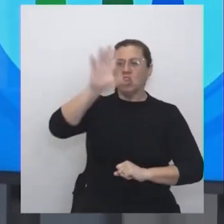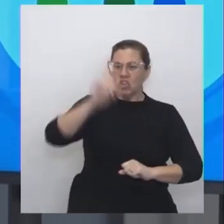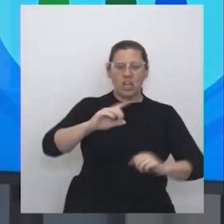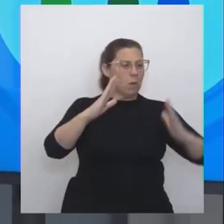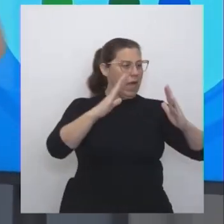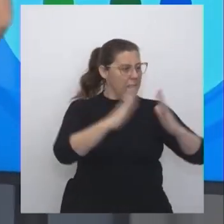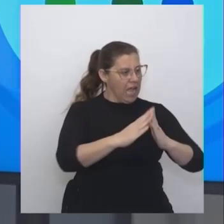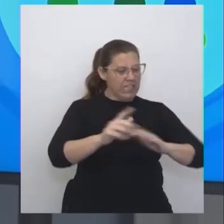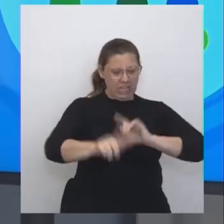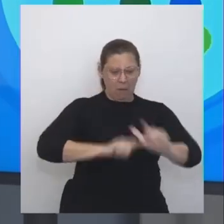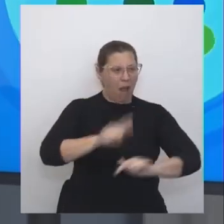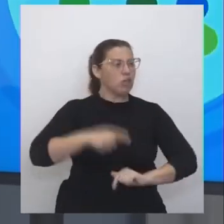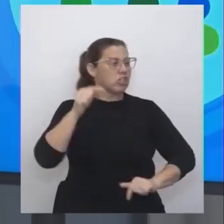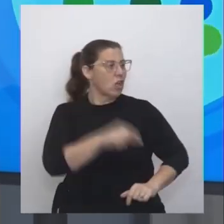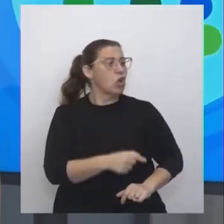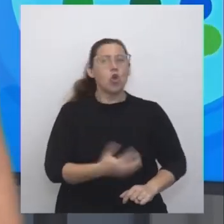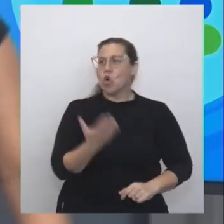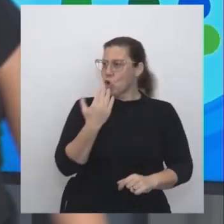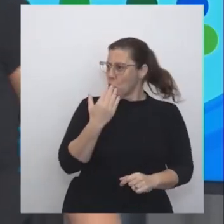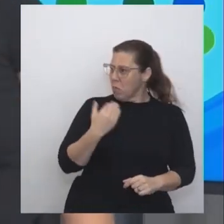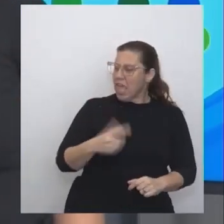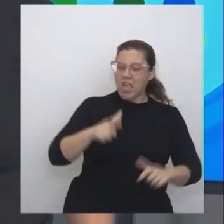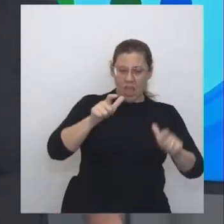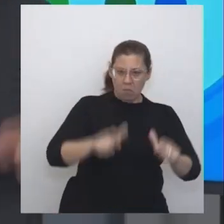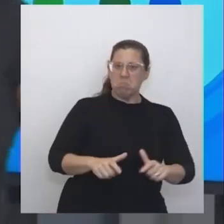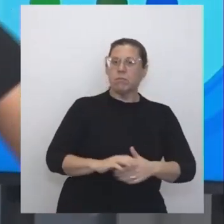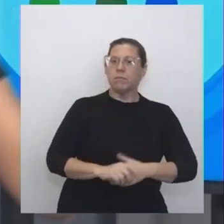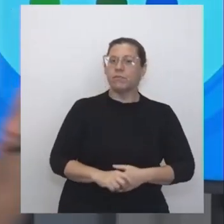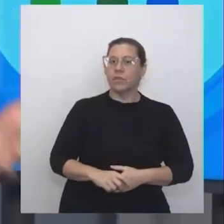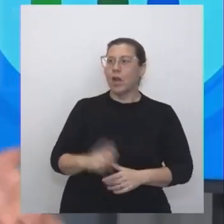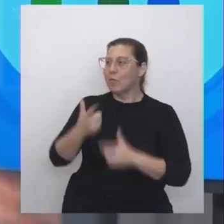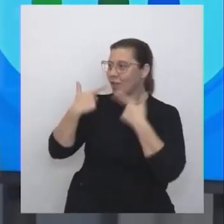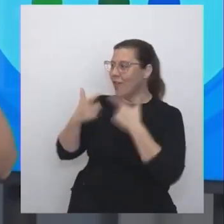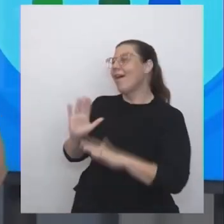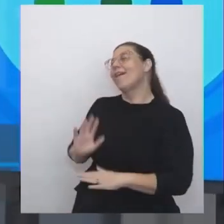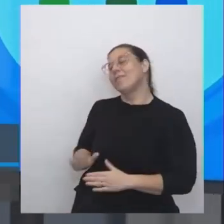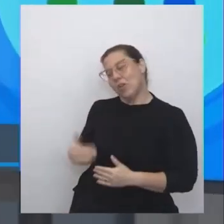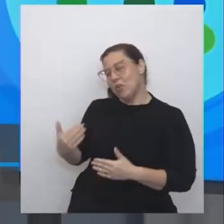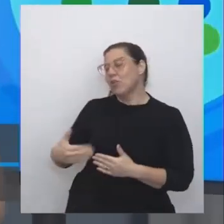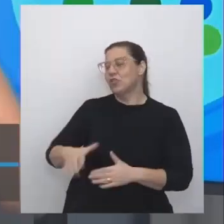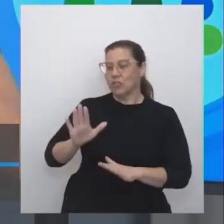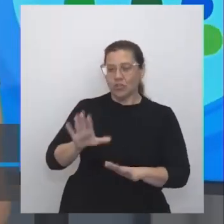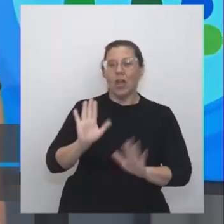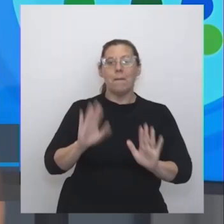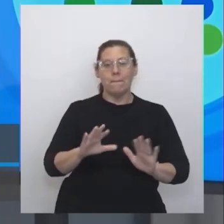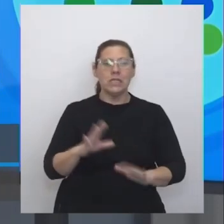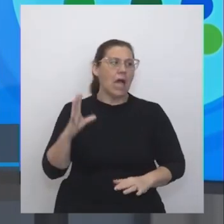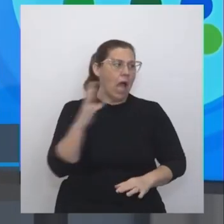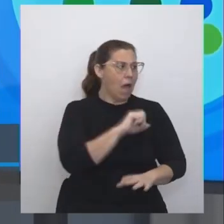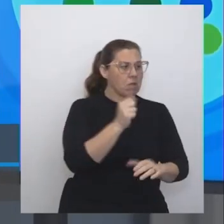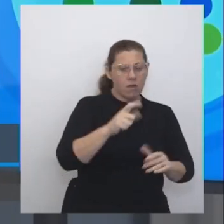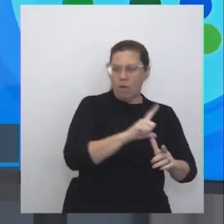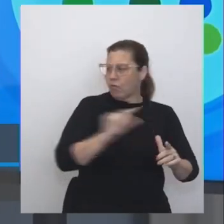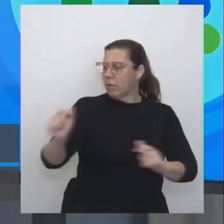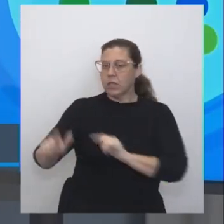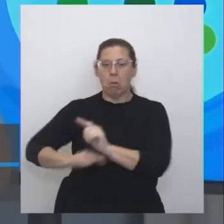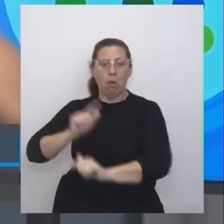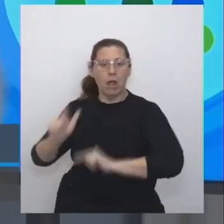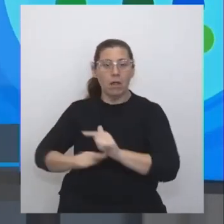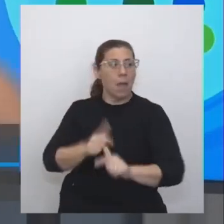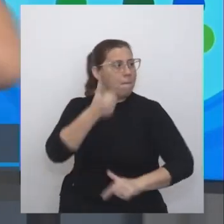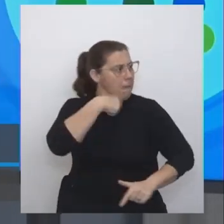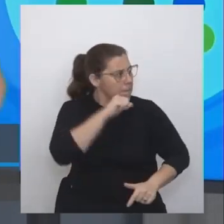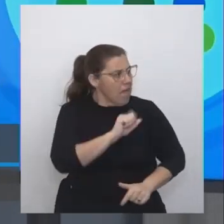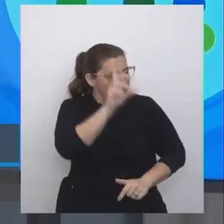casa nossa, um trabalho seu, comida que não falte hoje ou amanhã. Ela sorriu e me disse para continuar, mas disse que em breve ela precisava sair, que tinha que trabalhar. E eu disse,